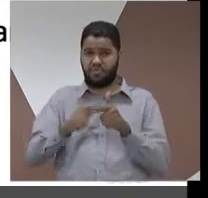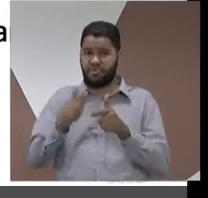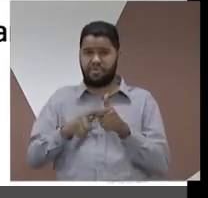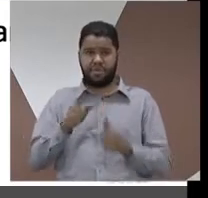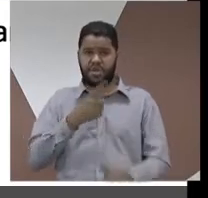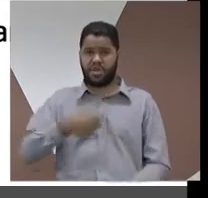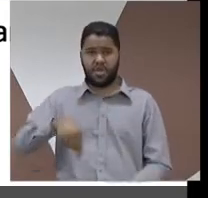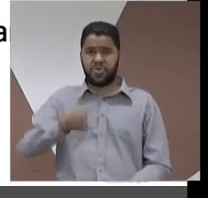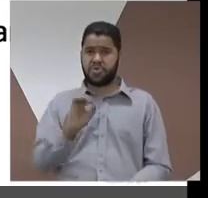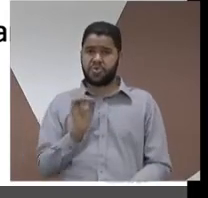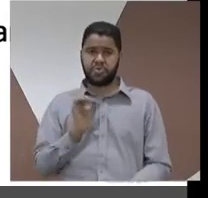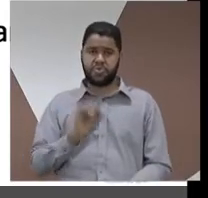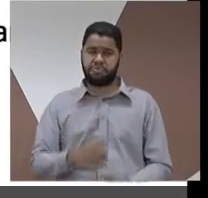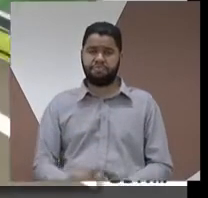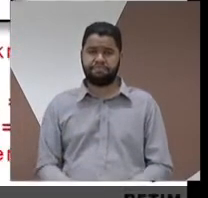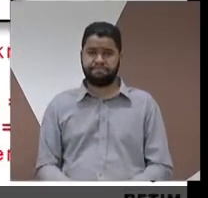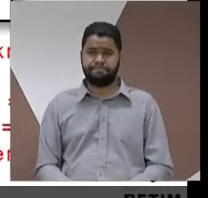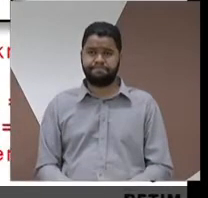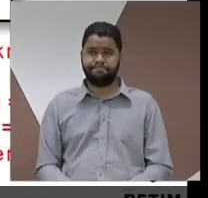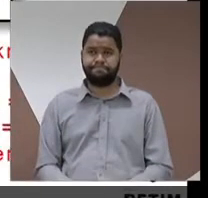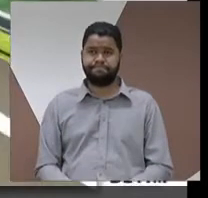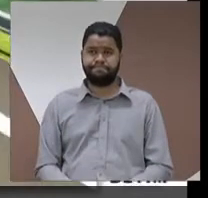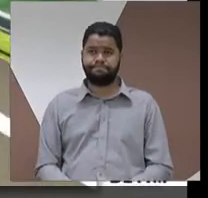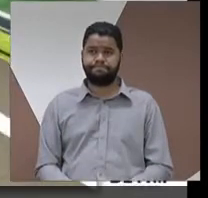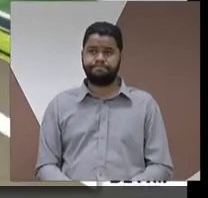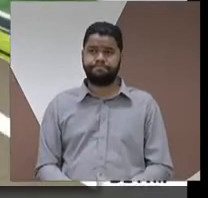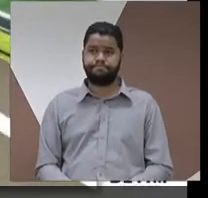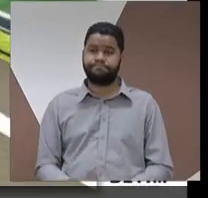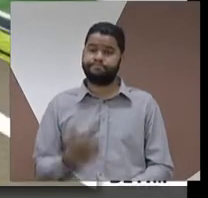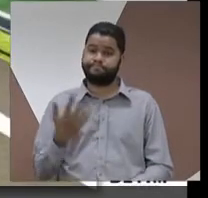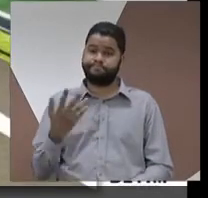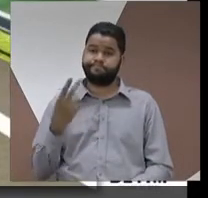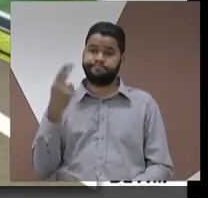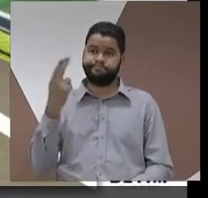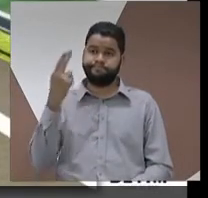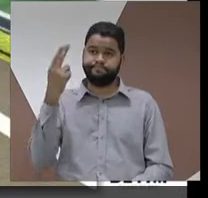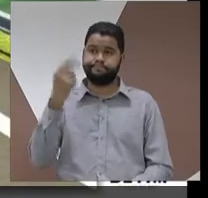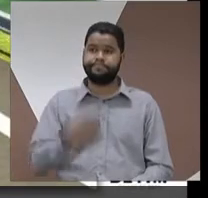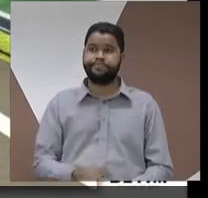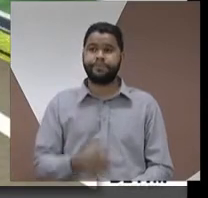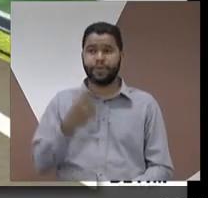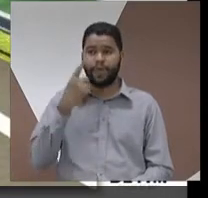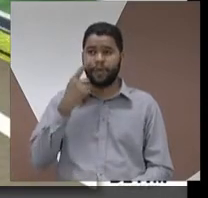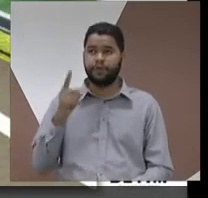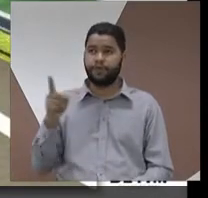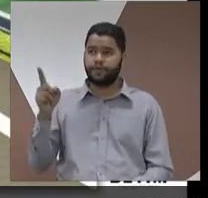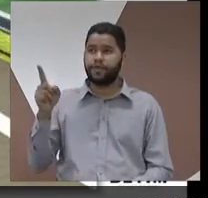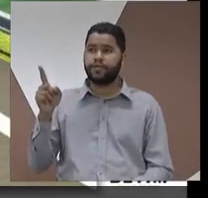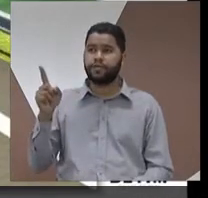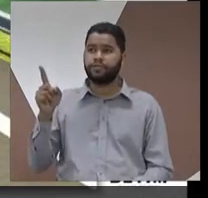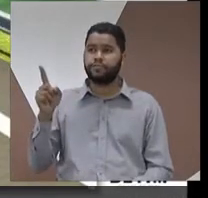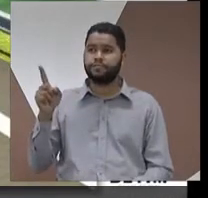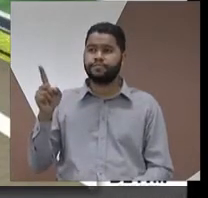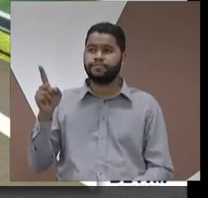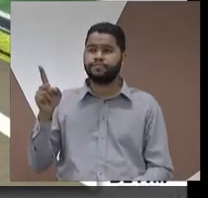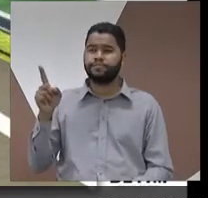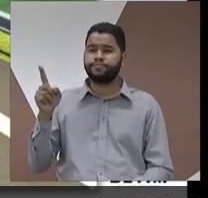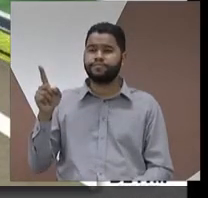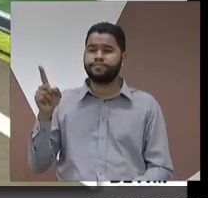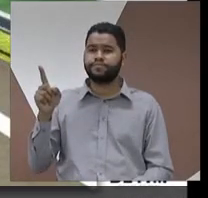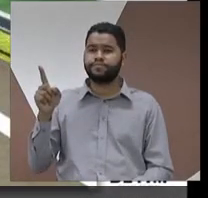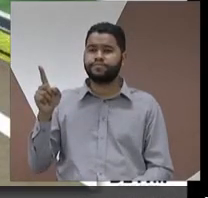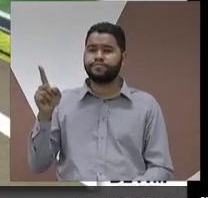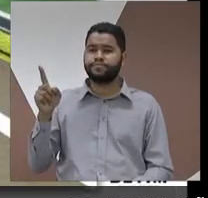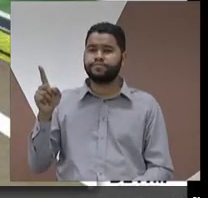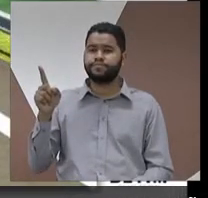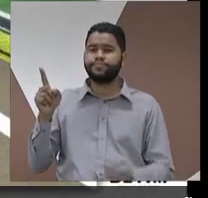nosso. Portanto, isso aí é muito grave. Veja aí também como é, esse é